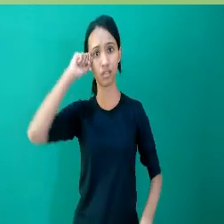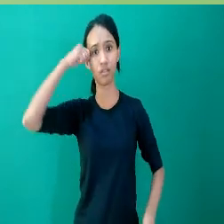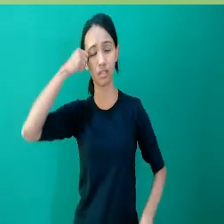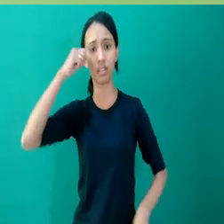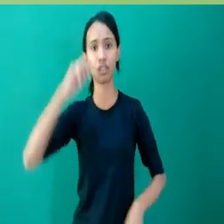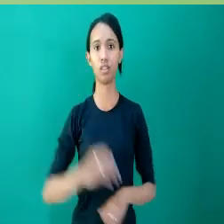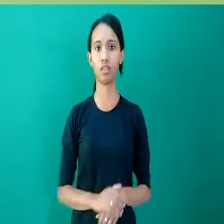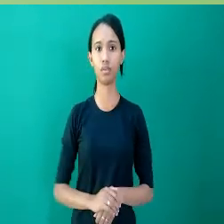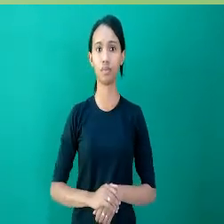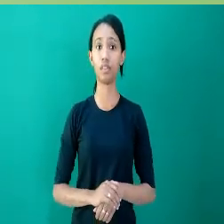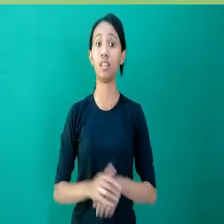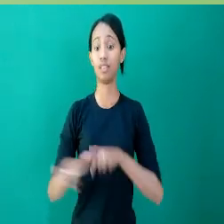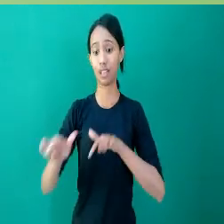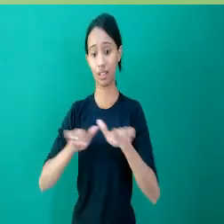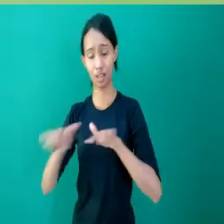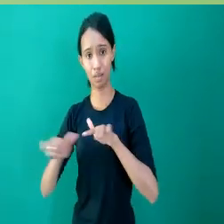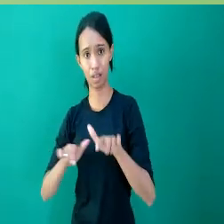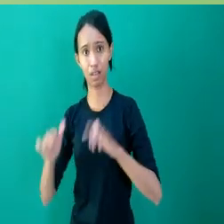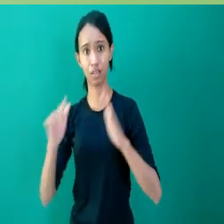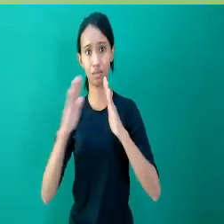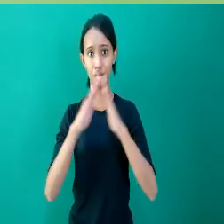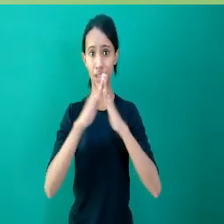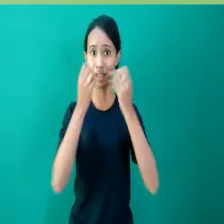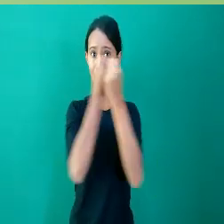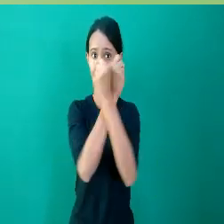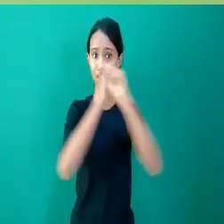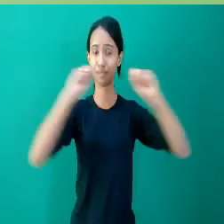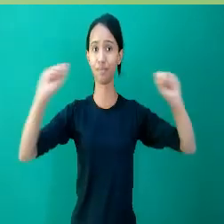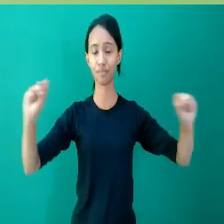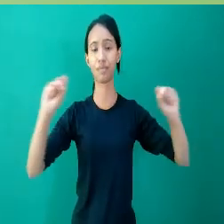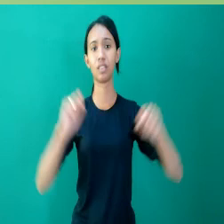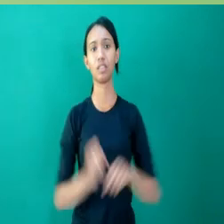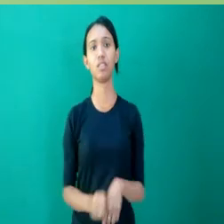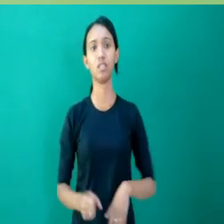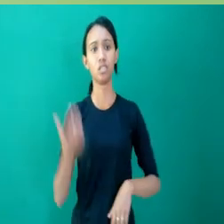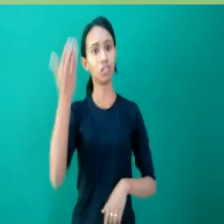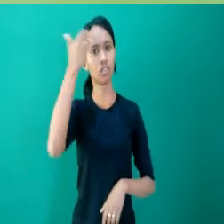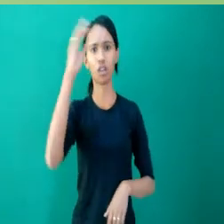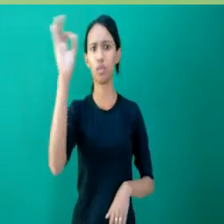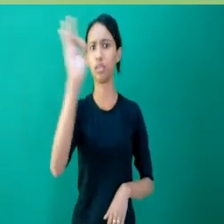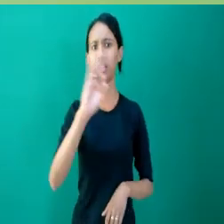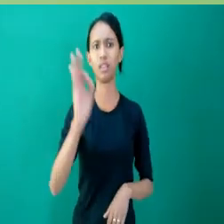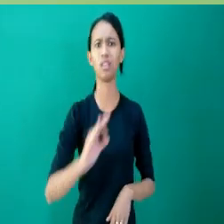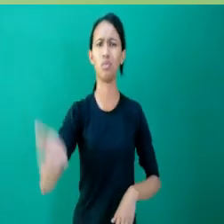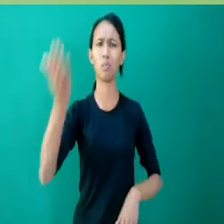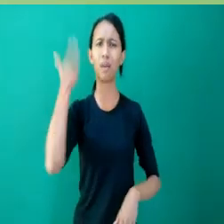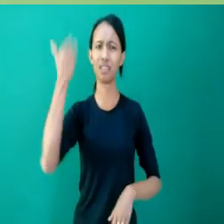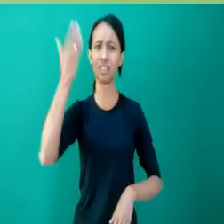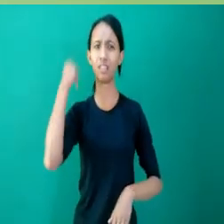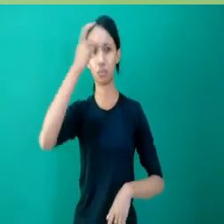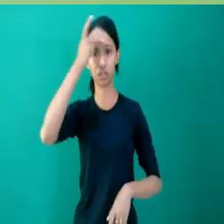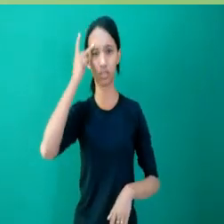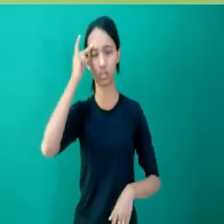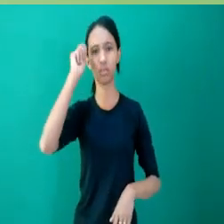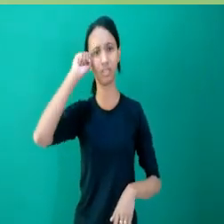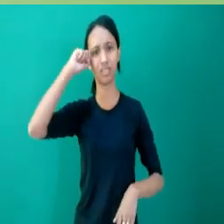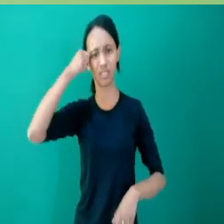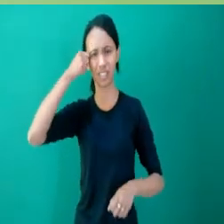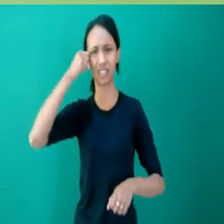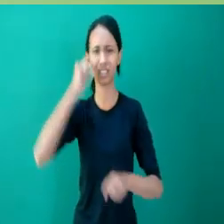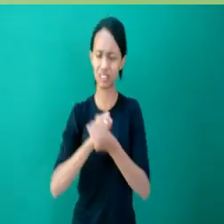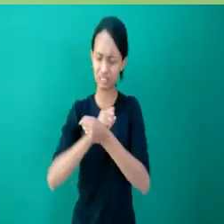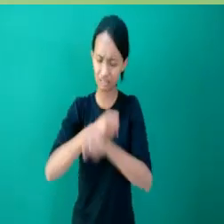Está a serviço da Casa Grande. Ele não entendeu o quanto os seus antepassados lutaram.